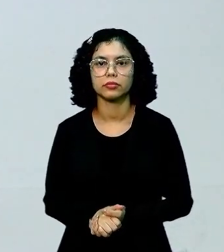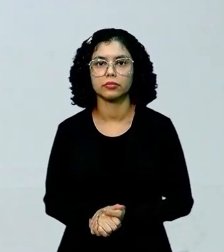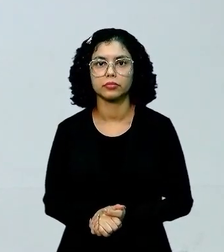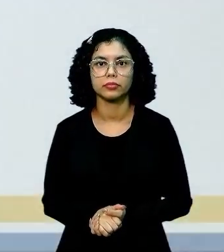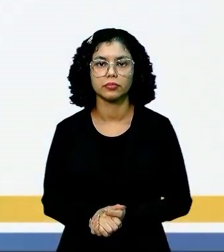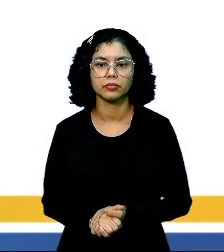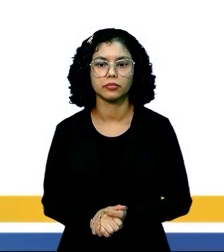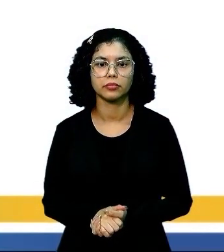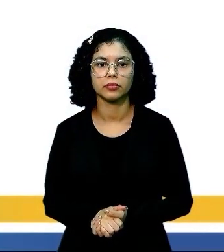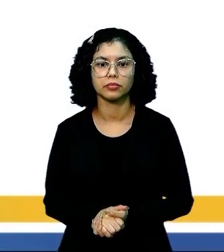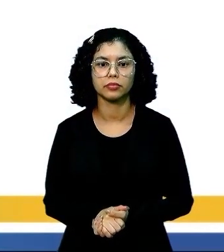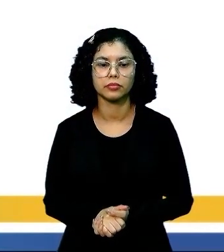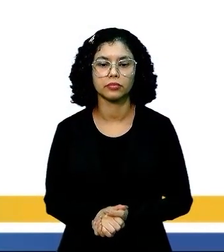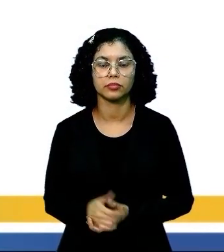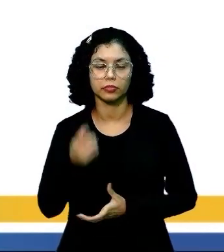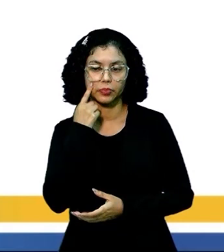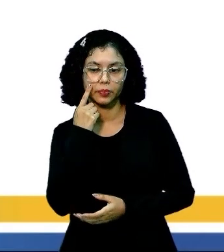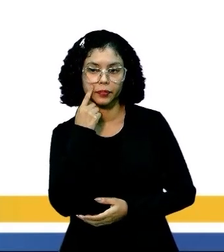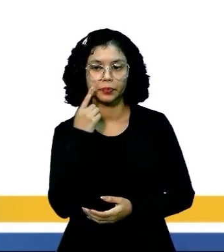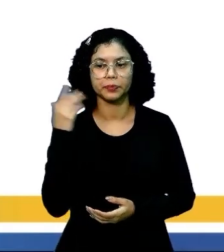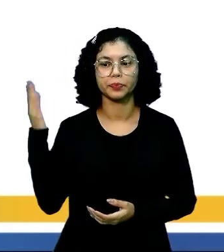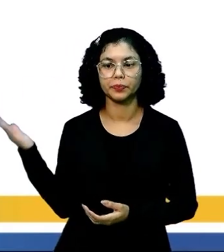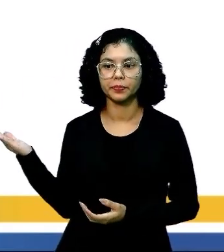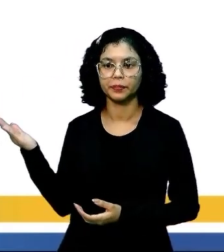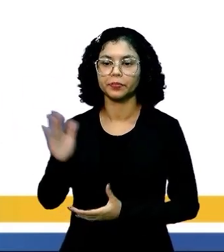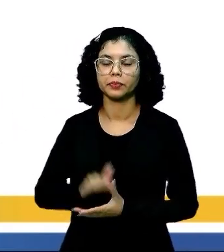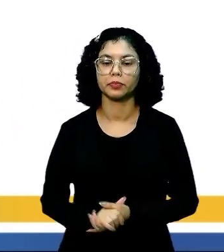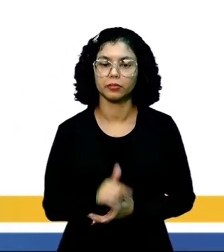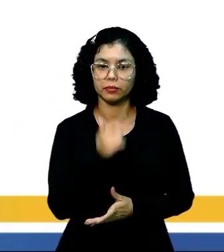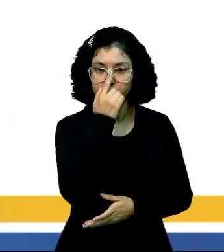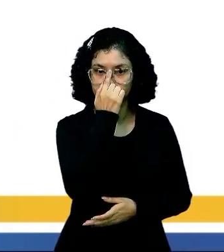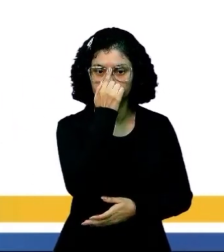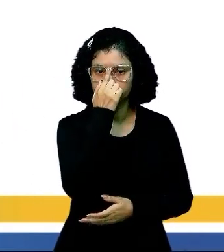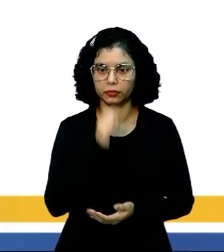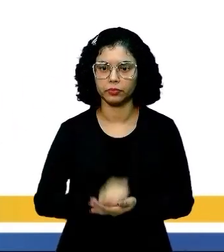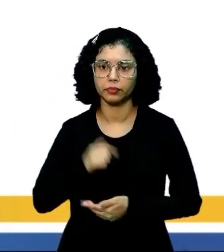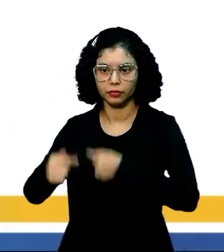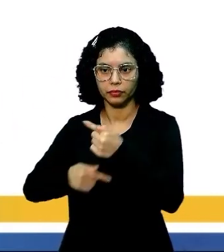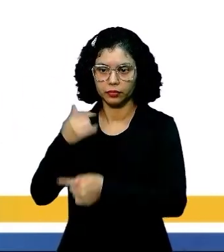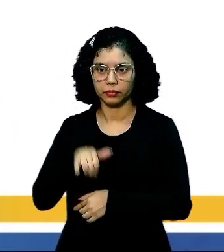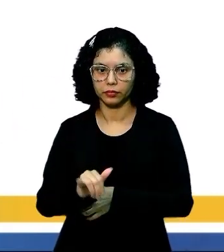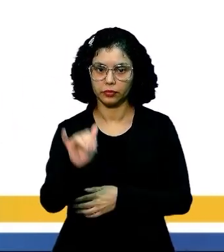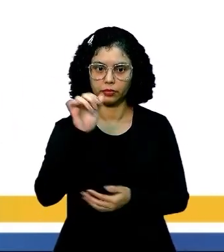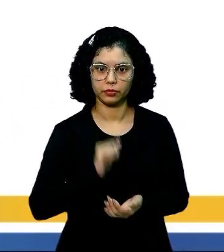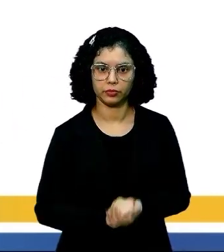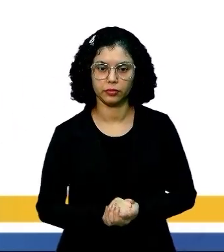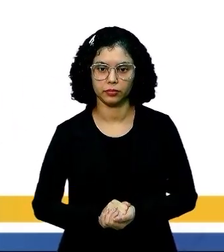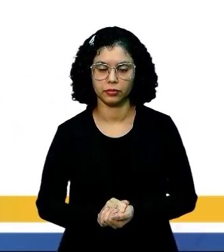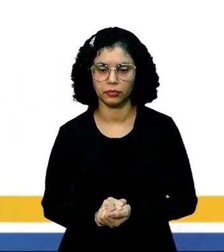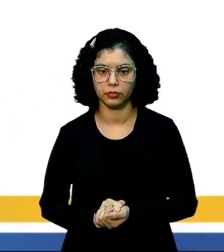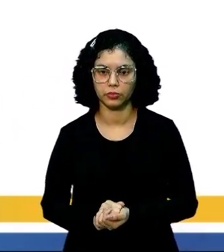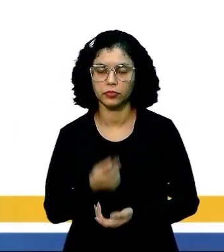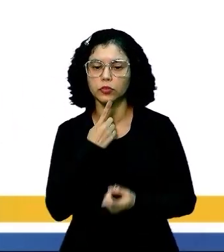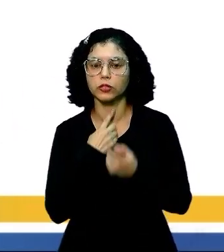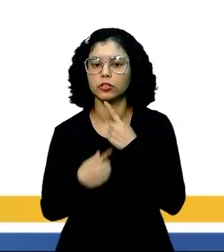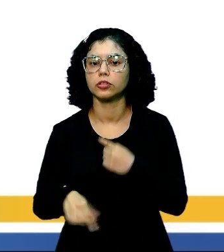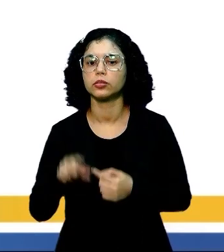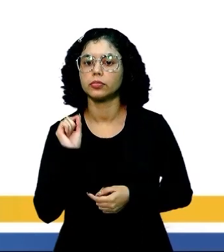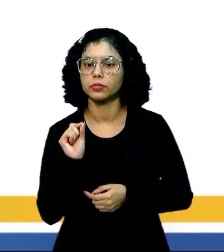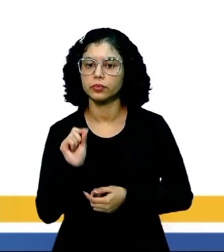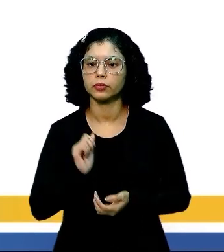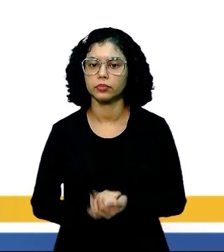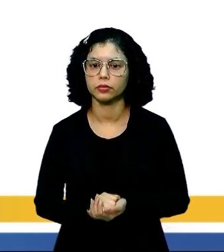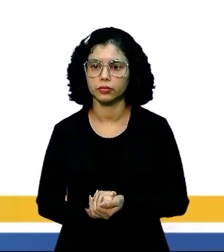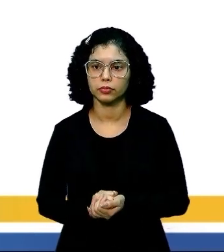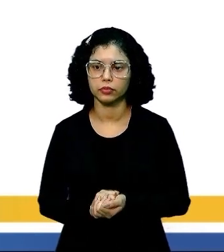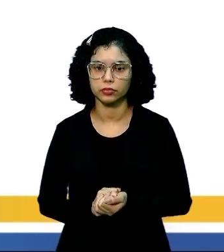estratégias. Então, vejam bem, galera. Geração Y, de raçoelha, o desejo da geração. Aí